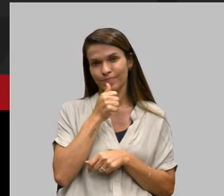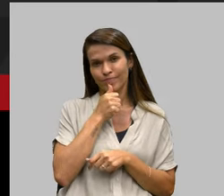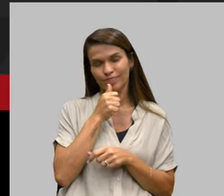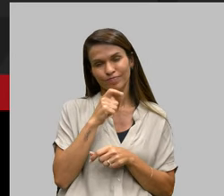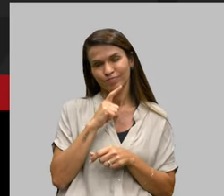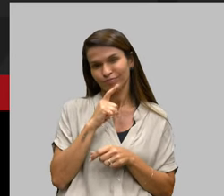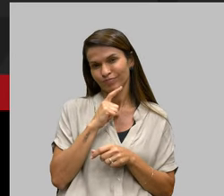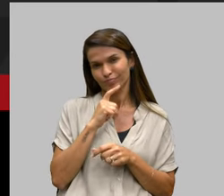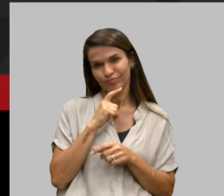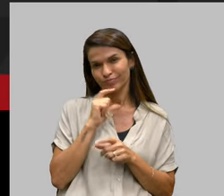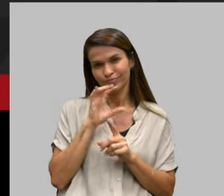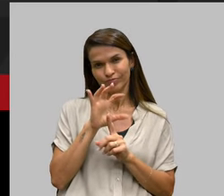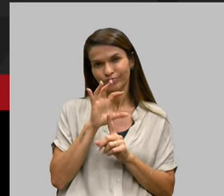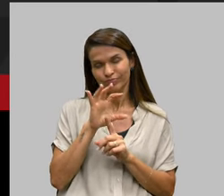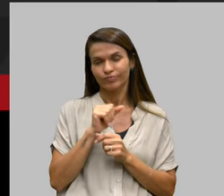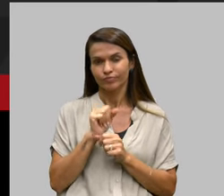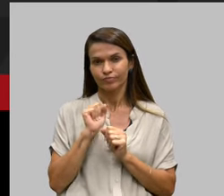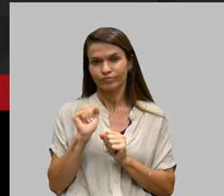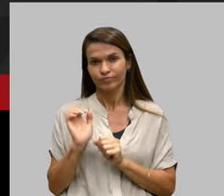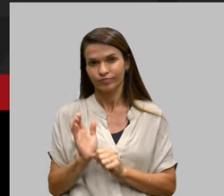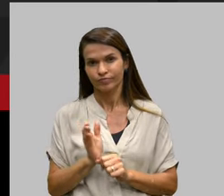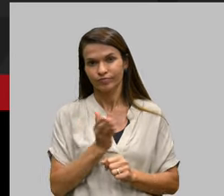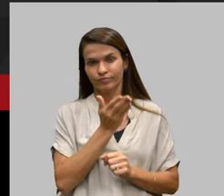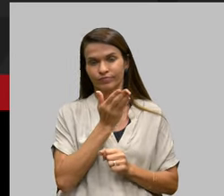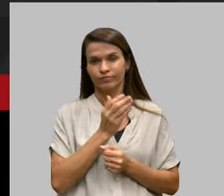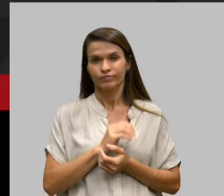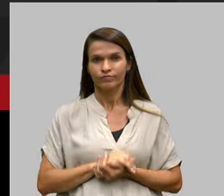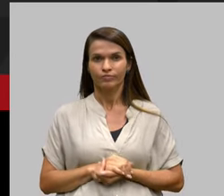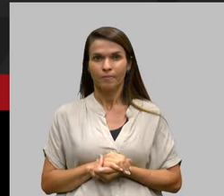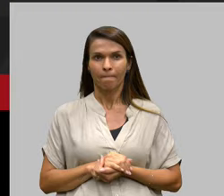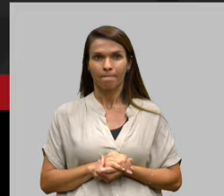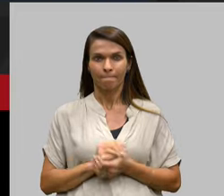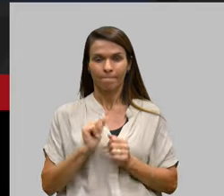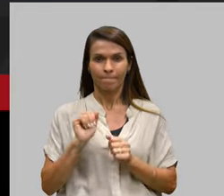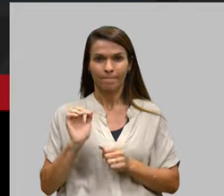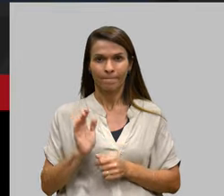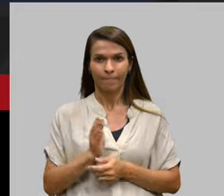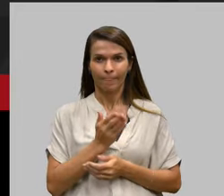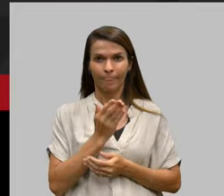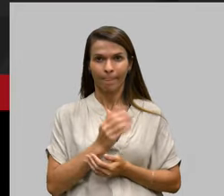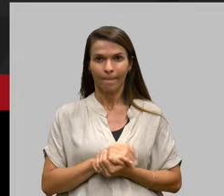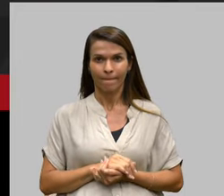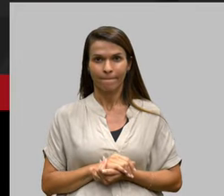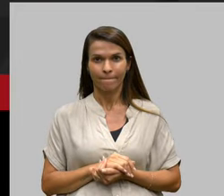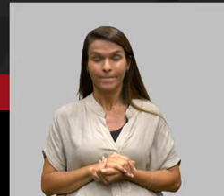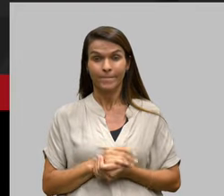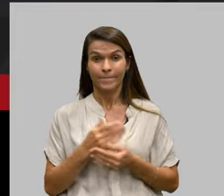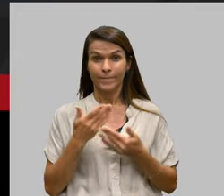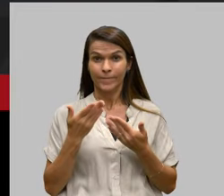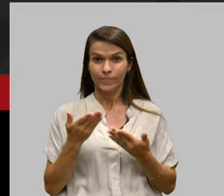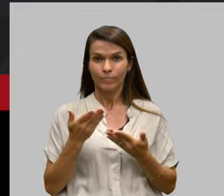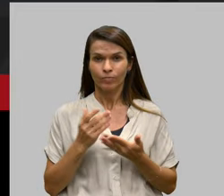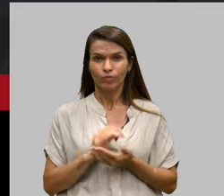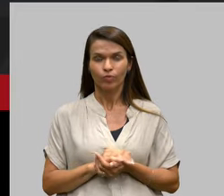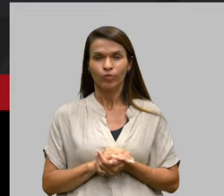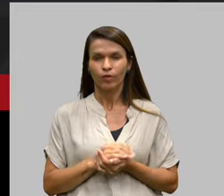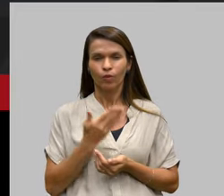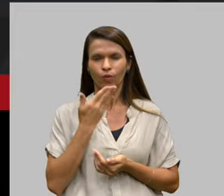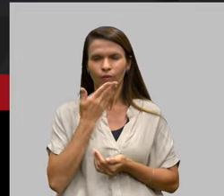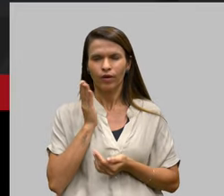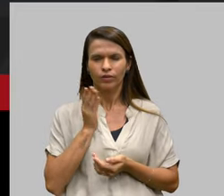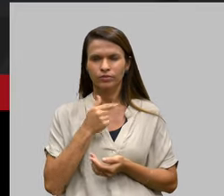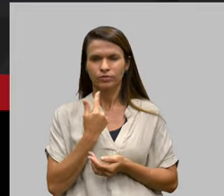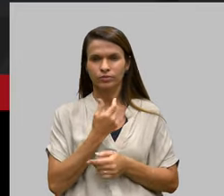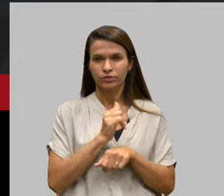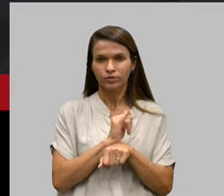efeito pode passar por favor pode passar bom E aqui é quais as nossas estratégias